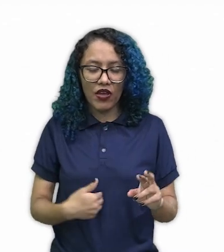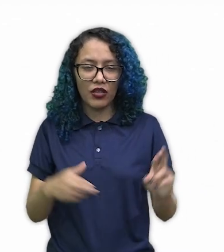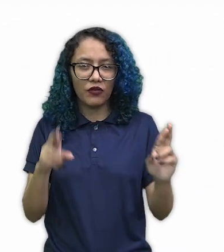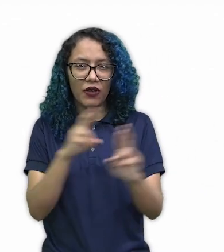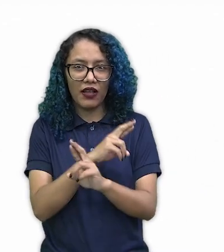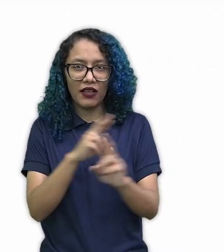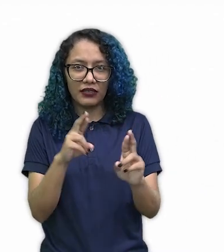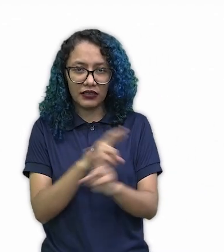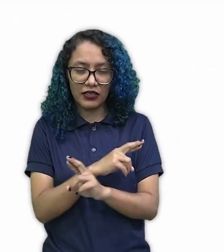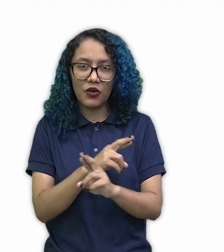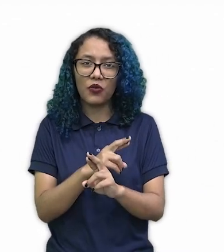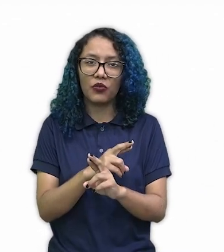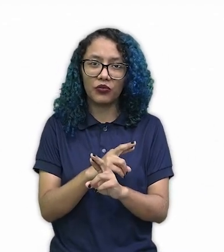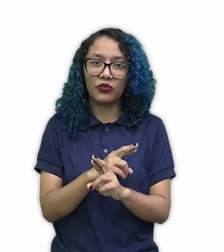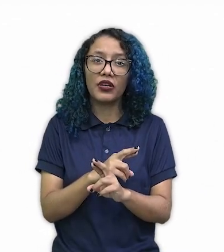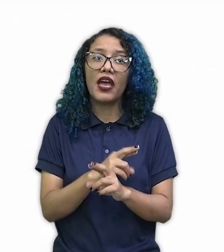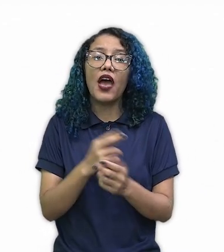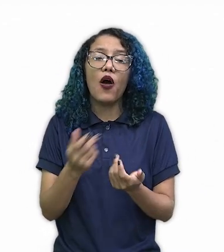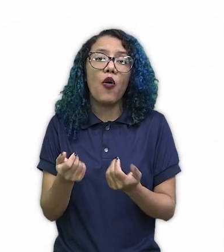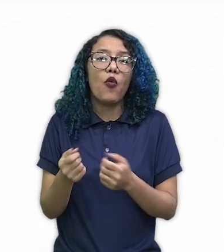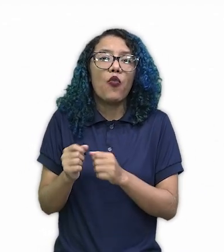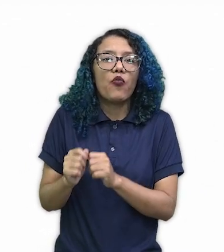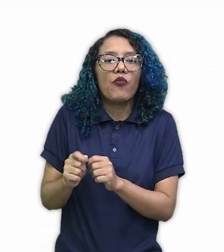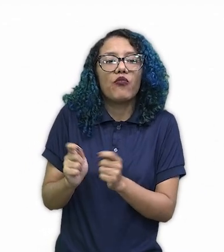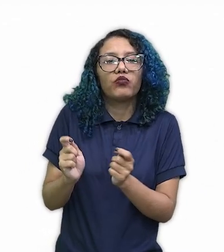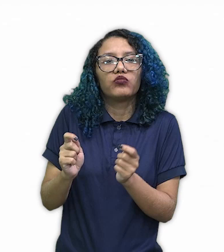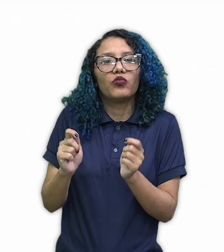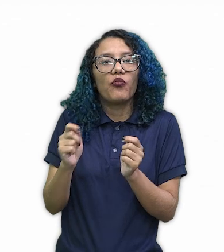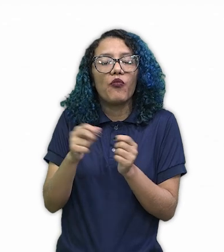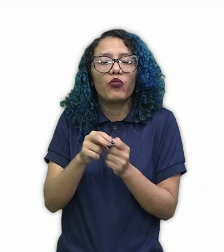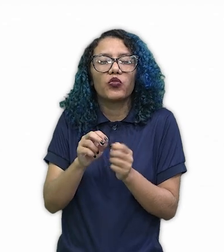cidade. Não é uma prerrogativa dos governos.